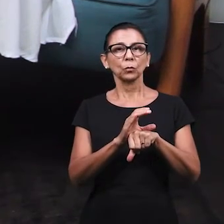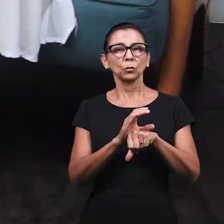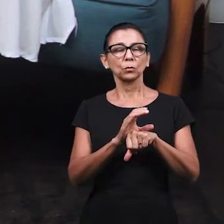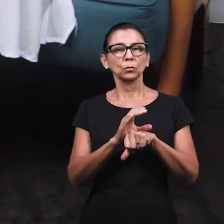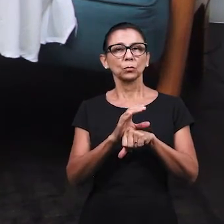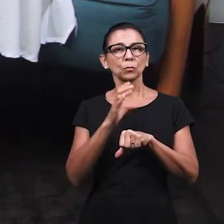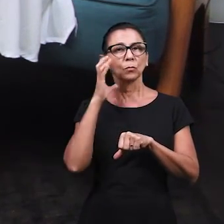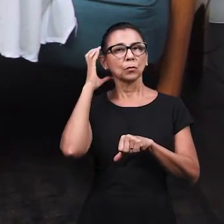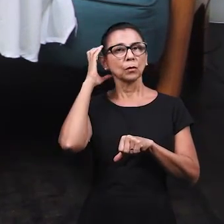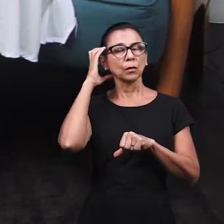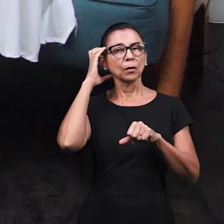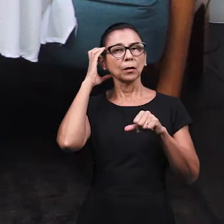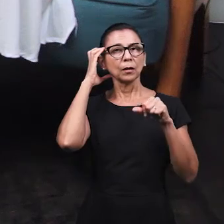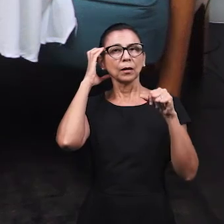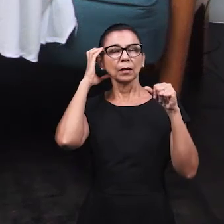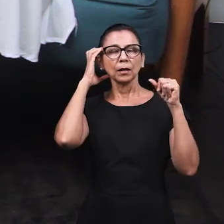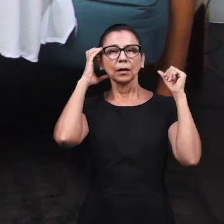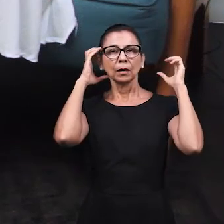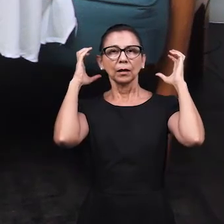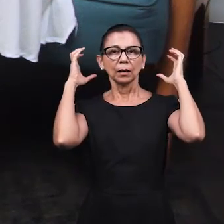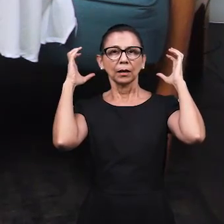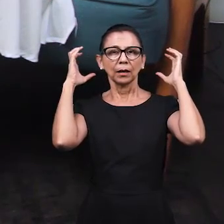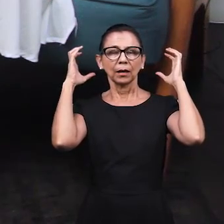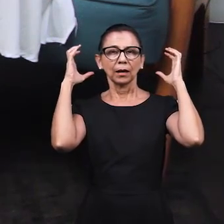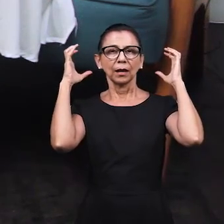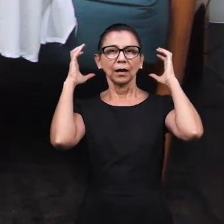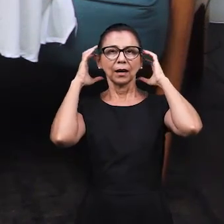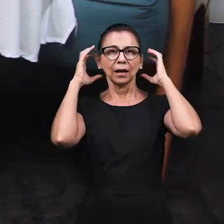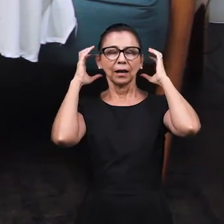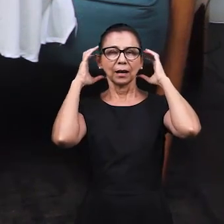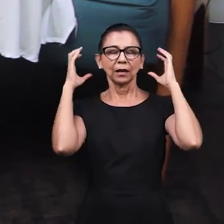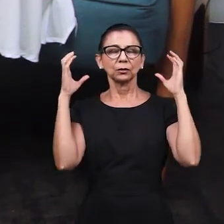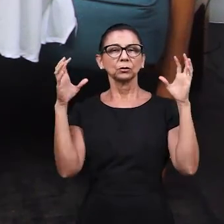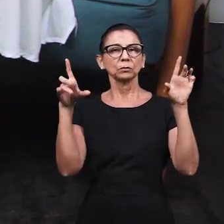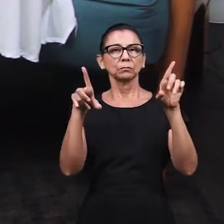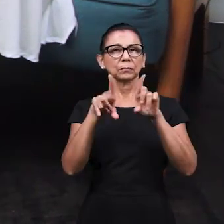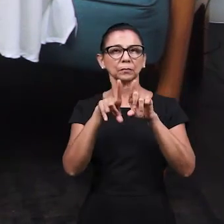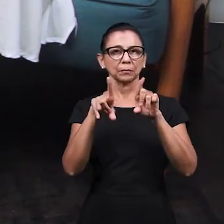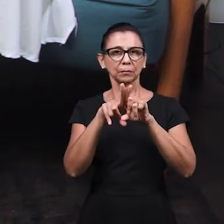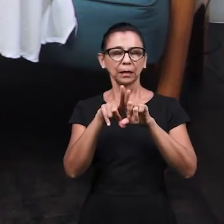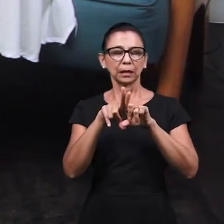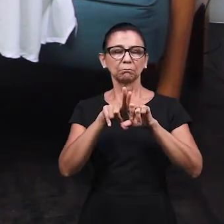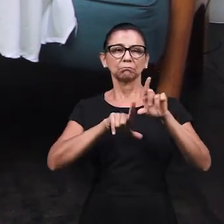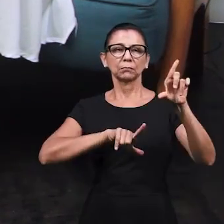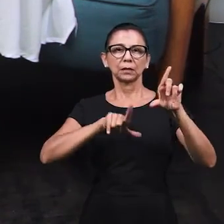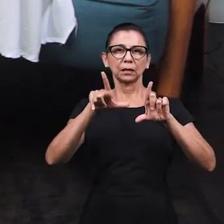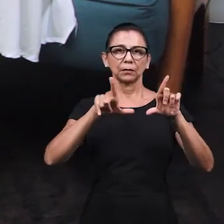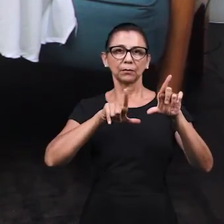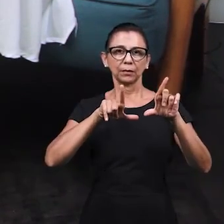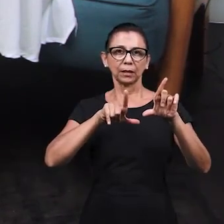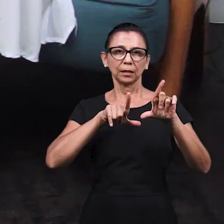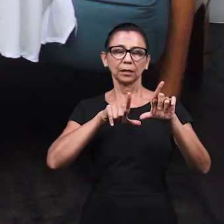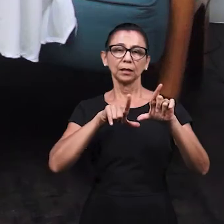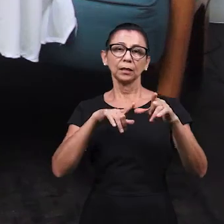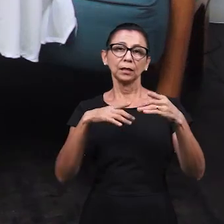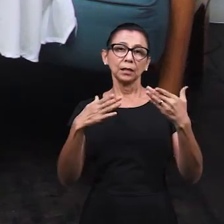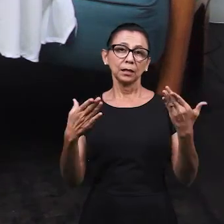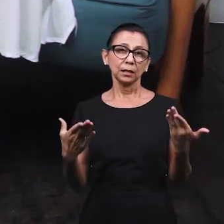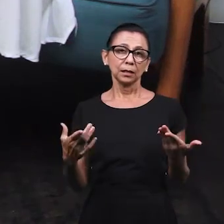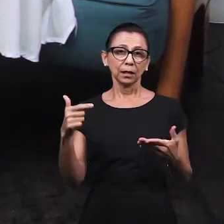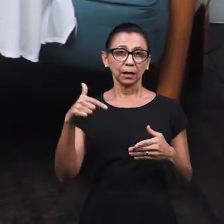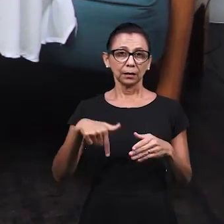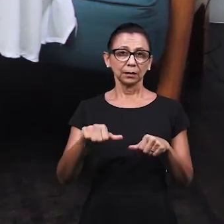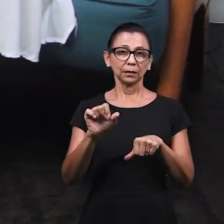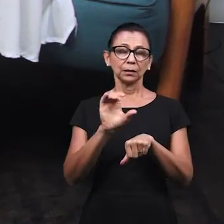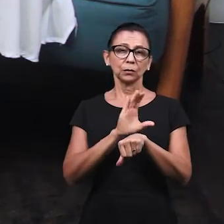TV numa instituição aqui do Estado do Espírito Santo que prepara os alunos para esse ambiente